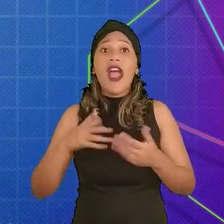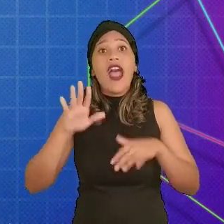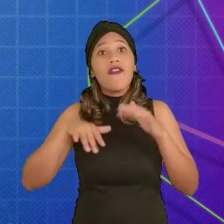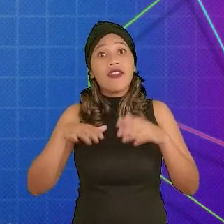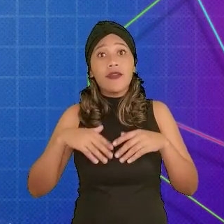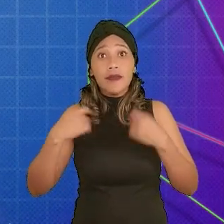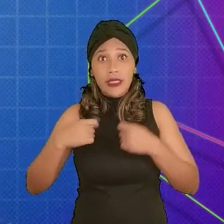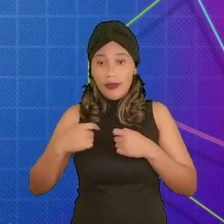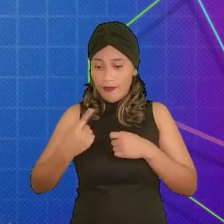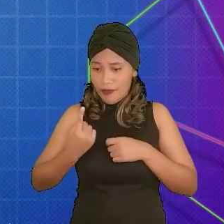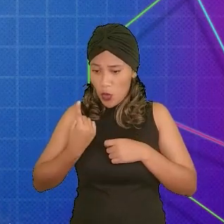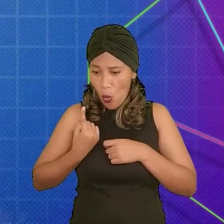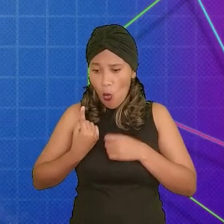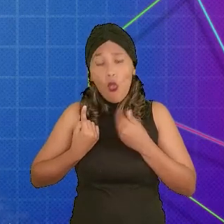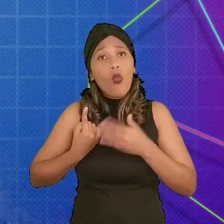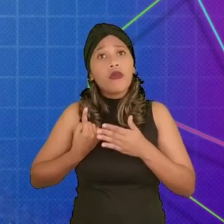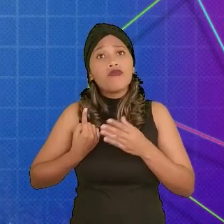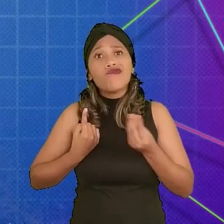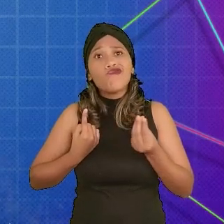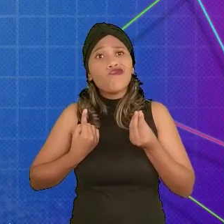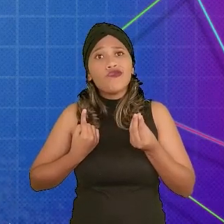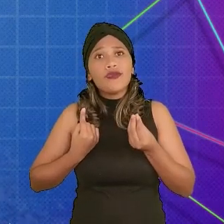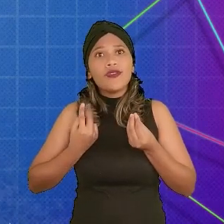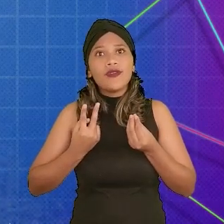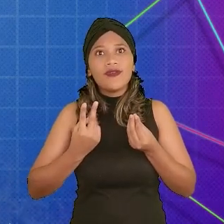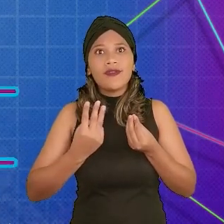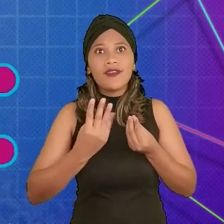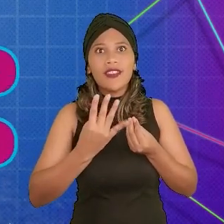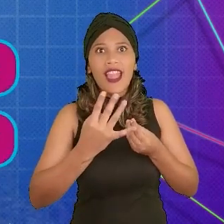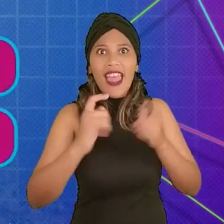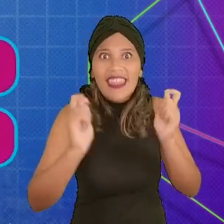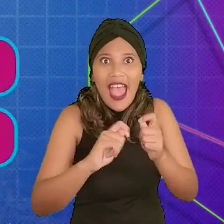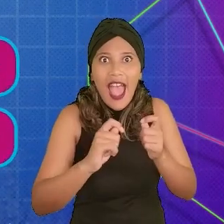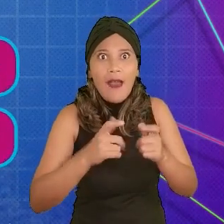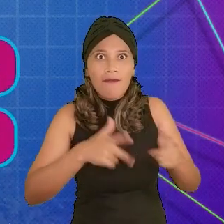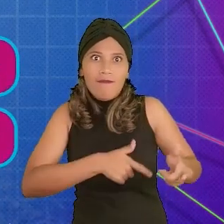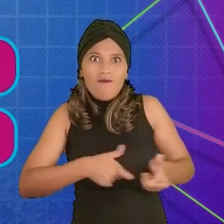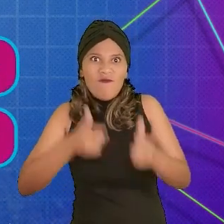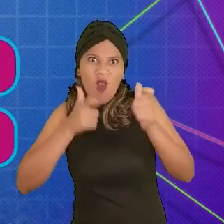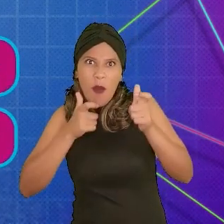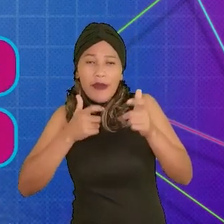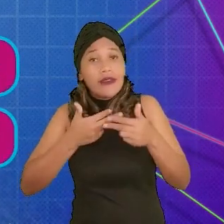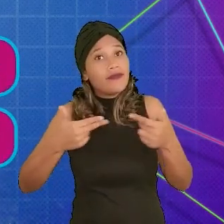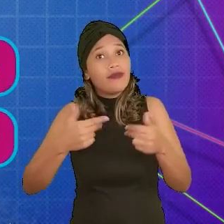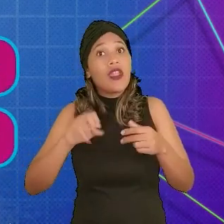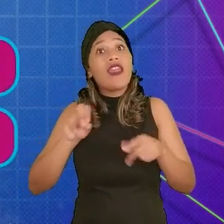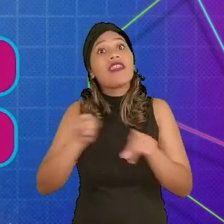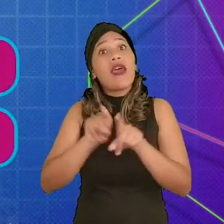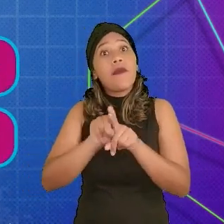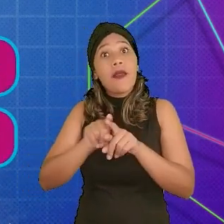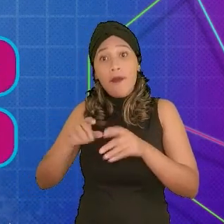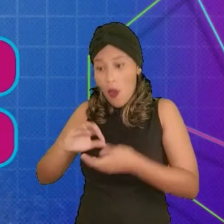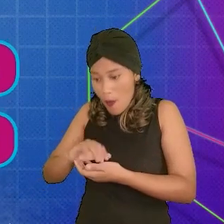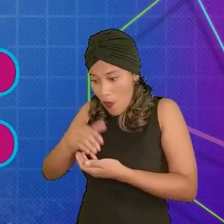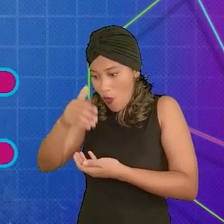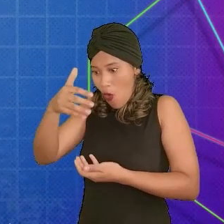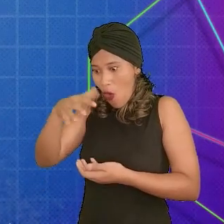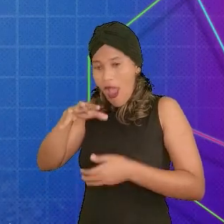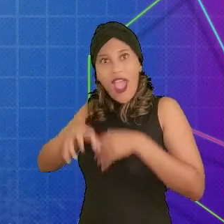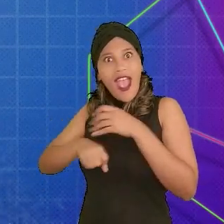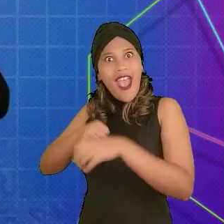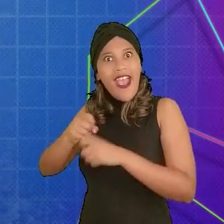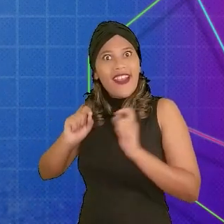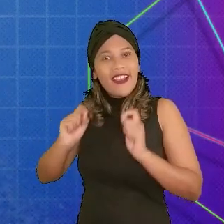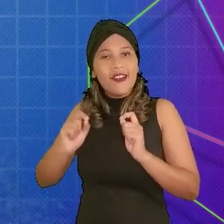chegar até uma fase para conseguir uma arma. Vai ser nessa fase? Quantidade e tipos de tesouros que o jogador pode